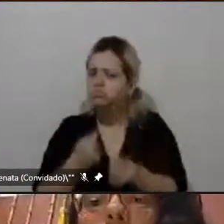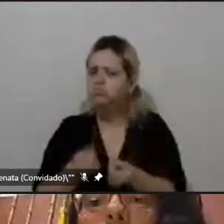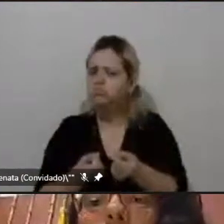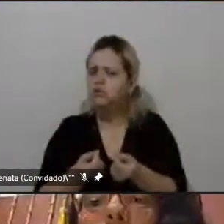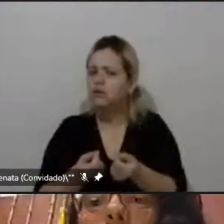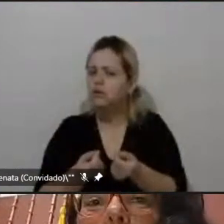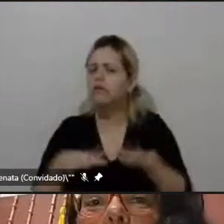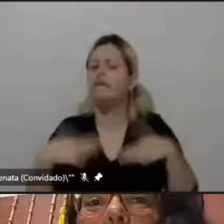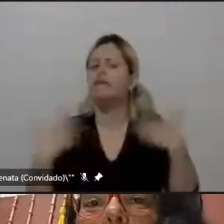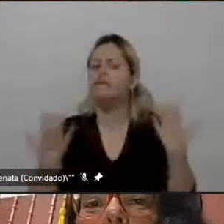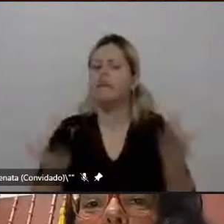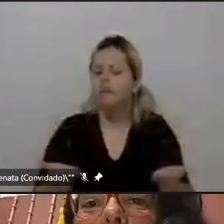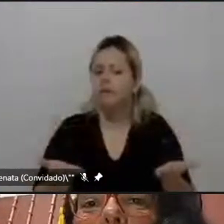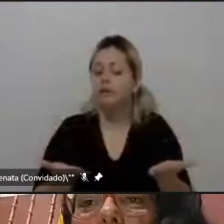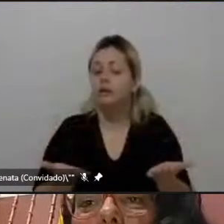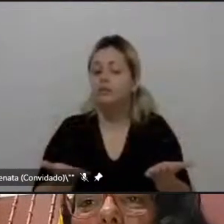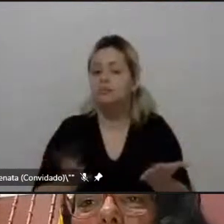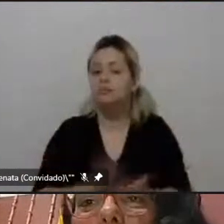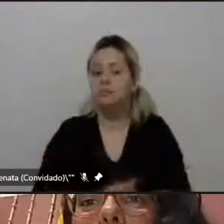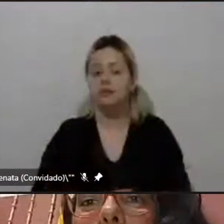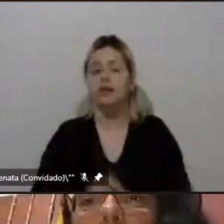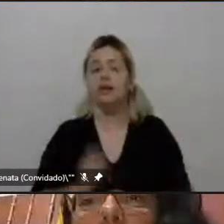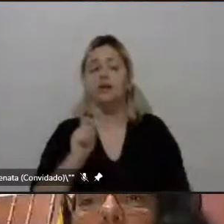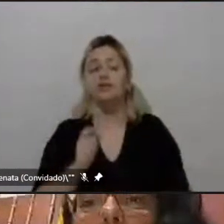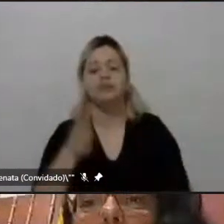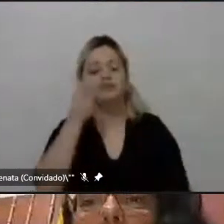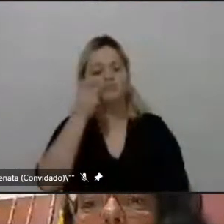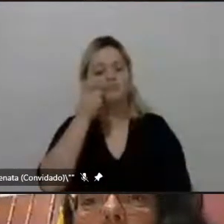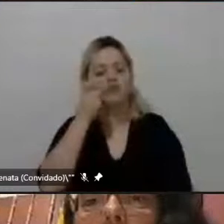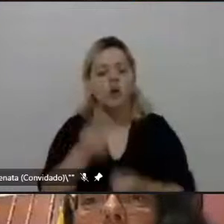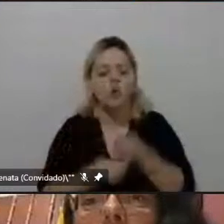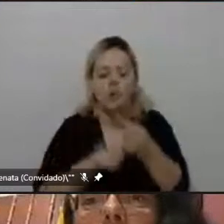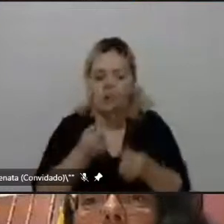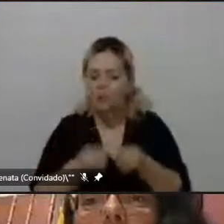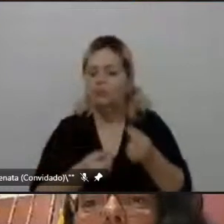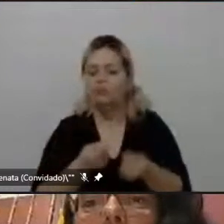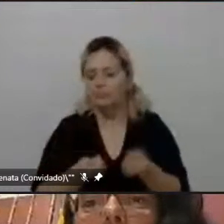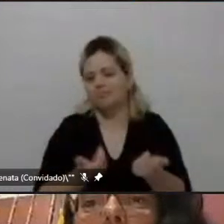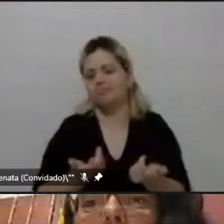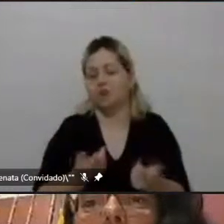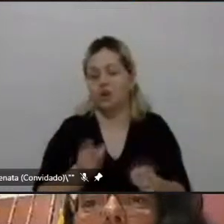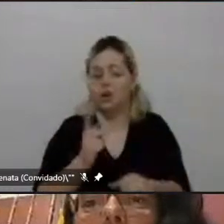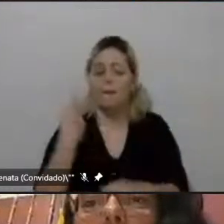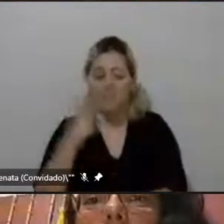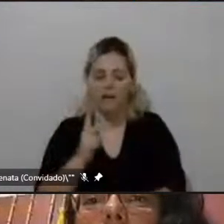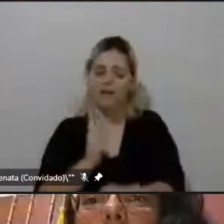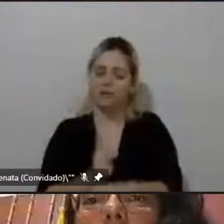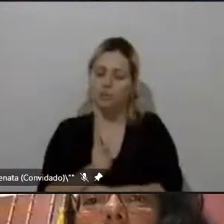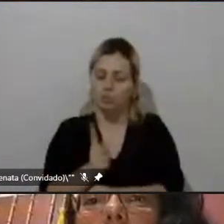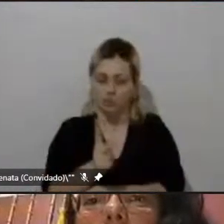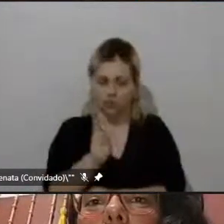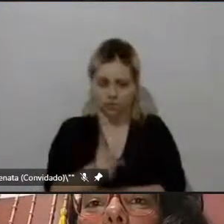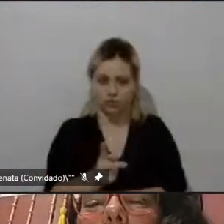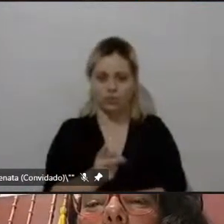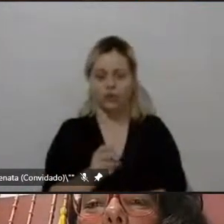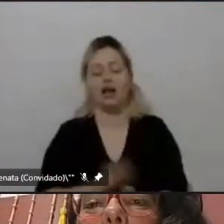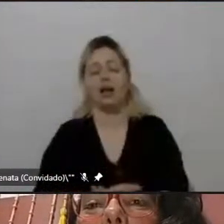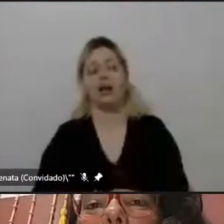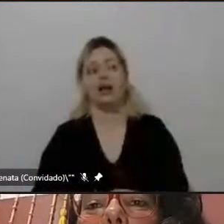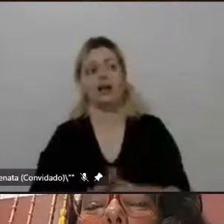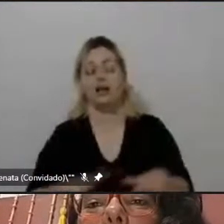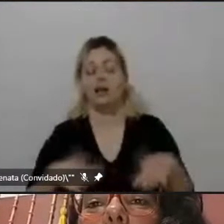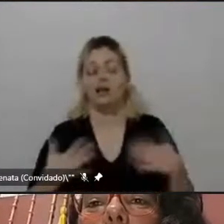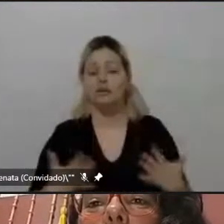dos financiamentos, a quem interessa, né, que continuemos aí passando por todos esses dissabores. Então,